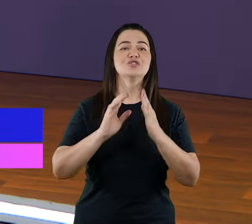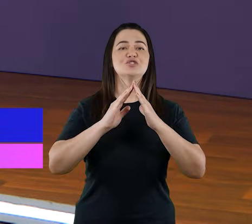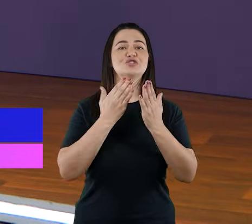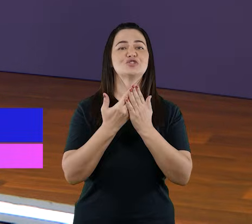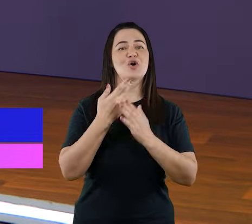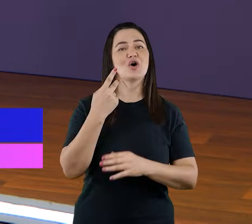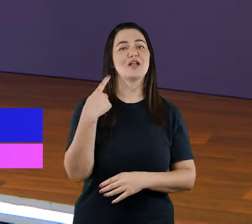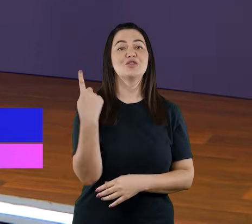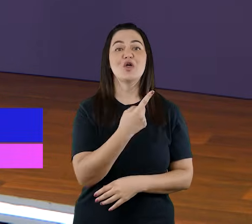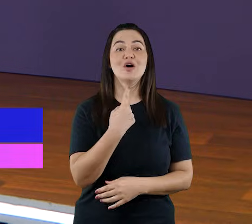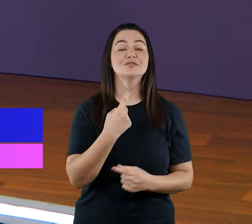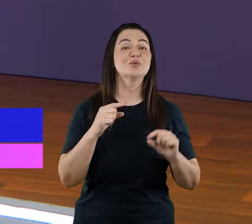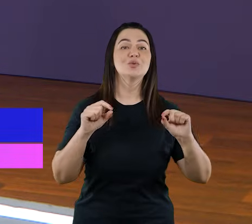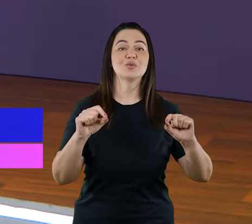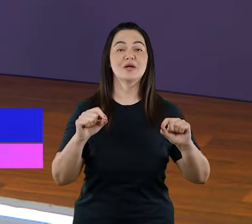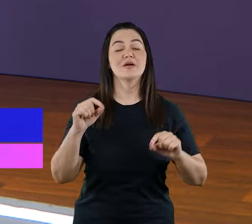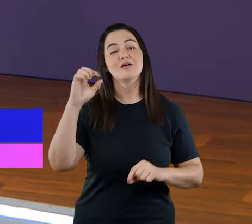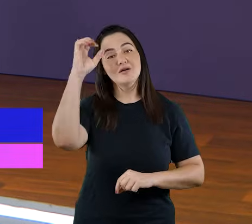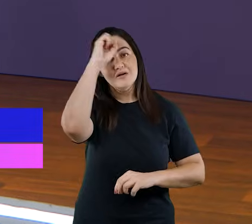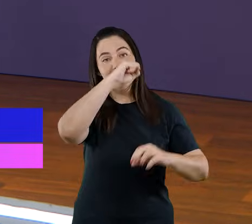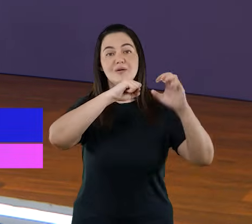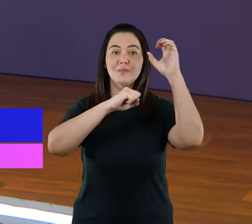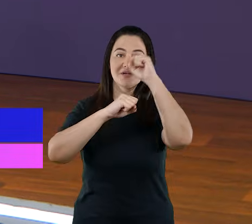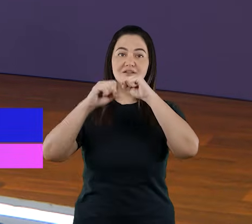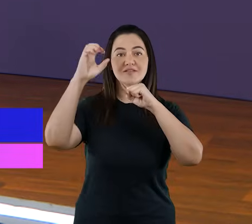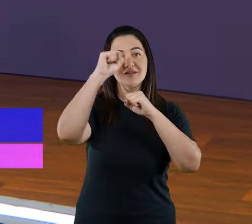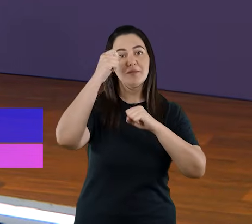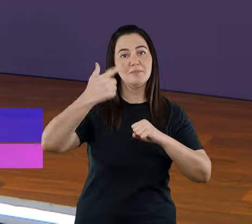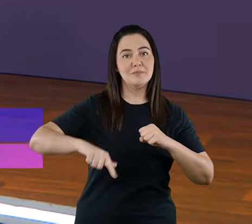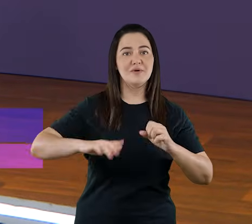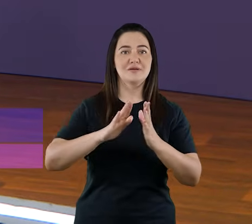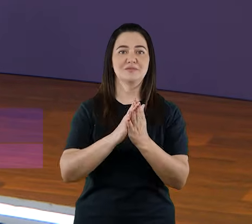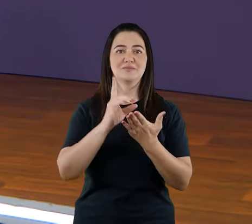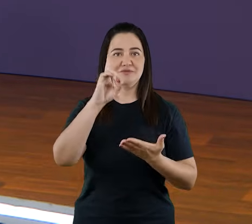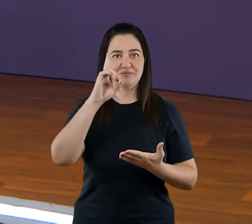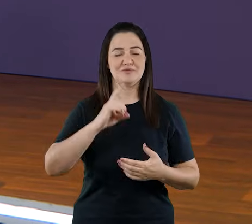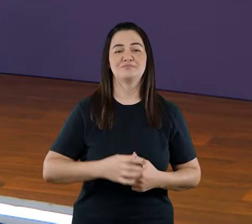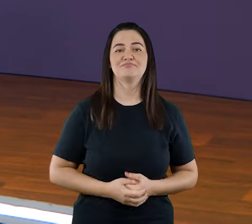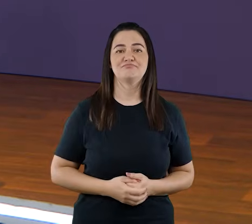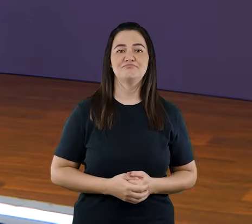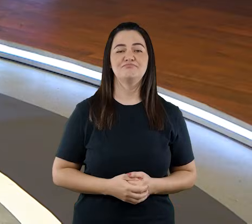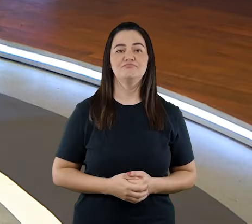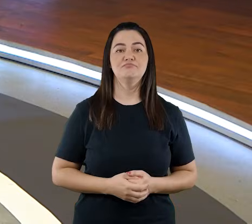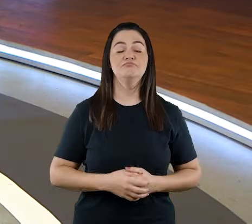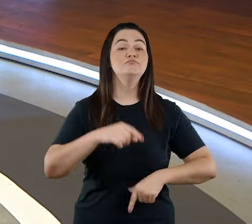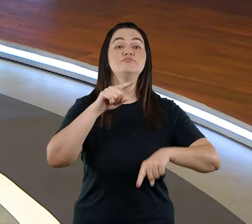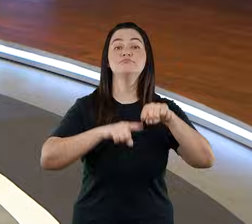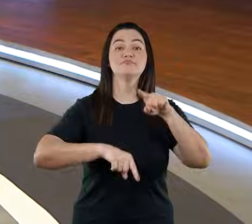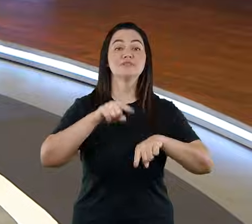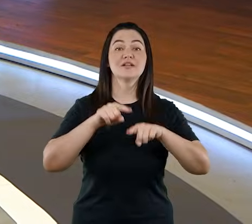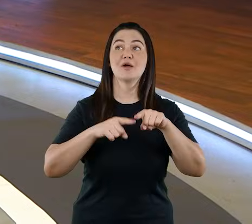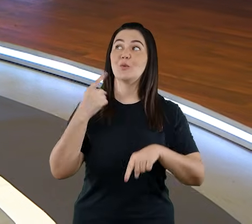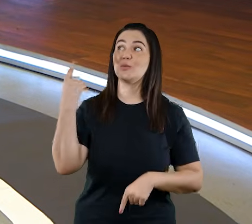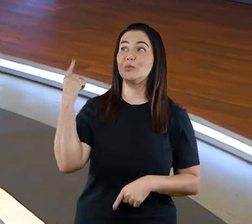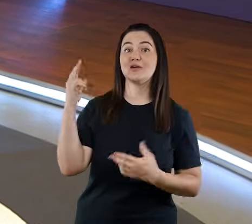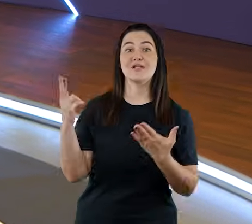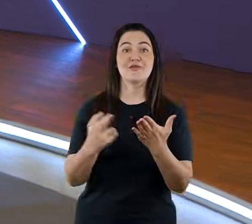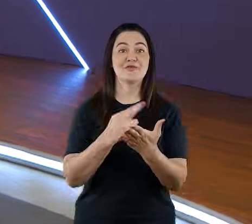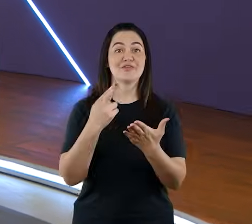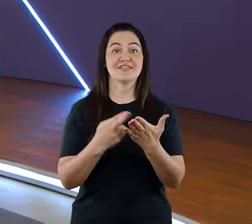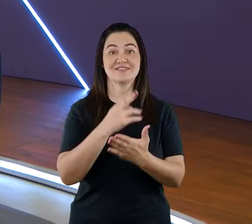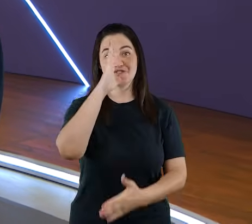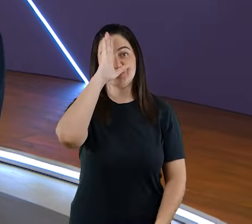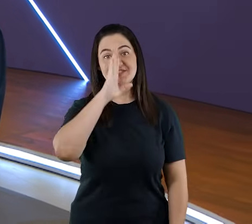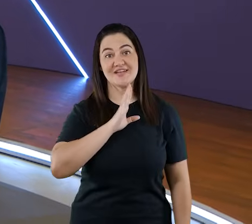demonstrar interesse em compreender e entender ainda mais sobre a palavra do Senhor. E esse material, como eu já disse para você,